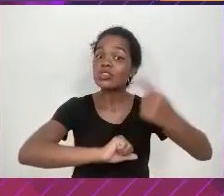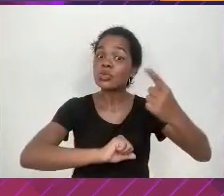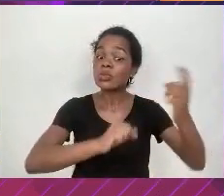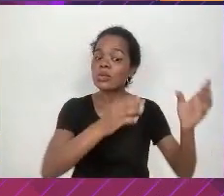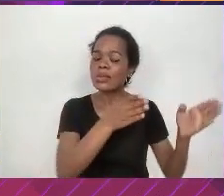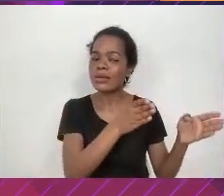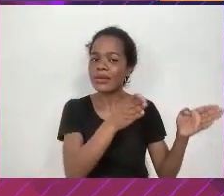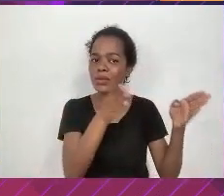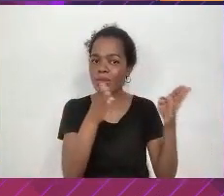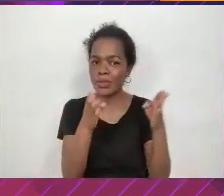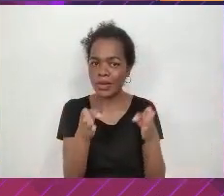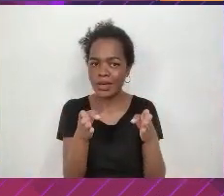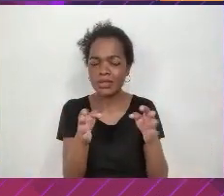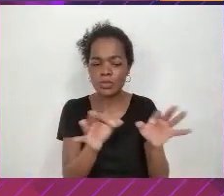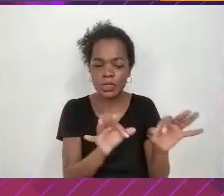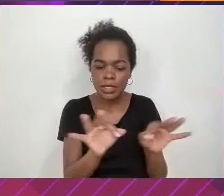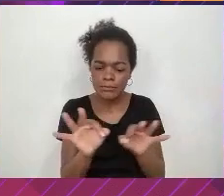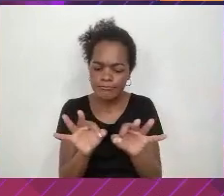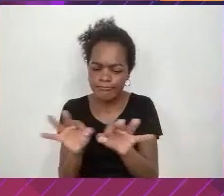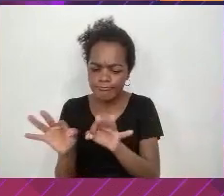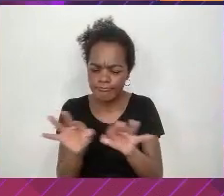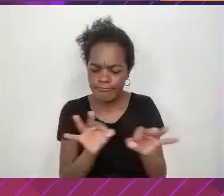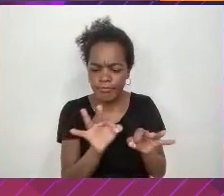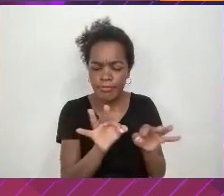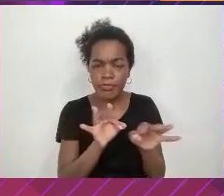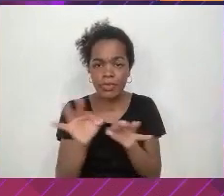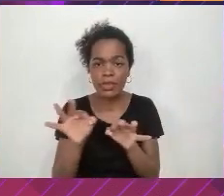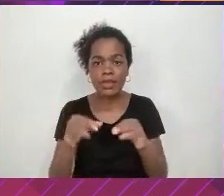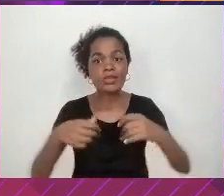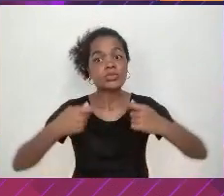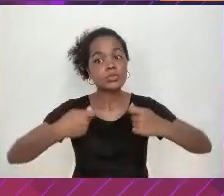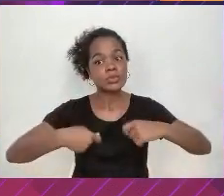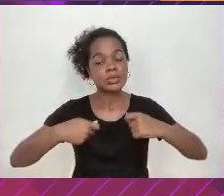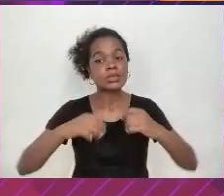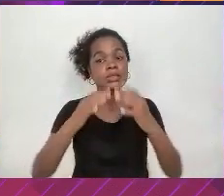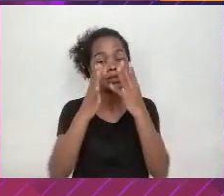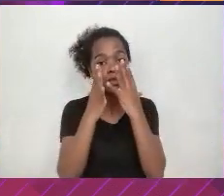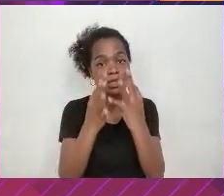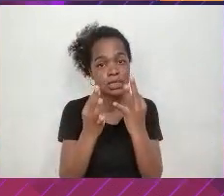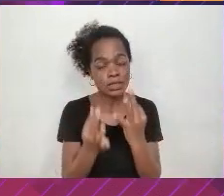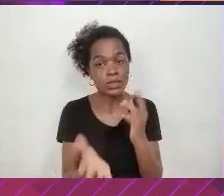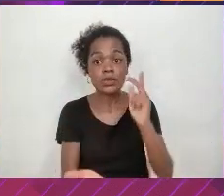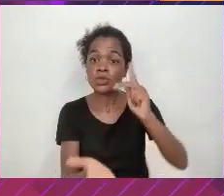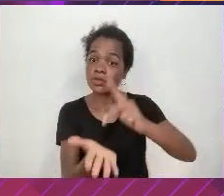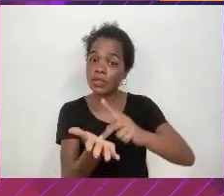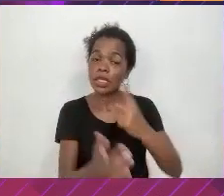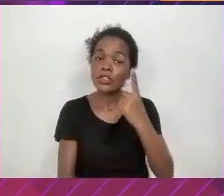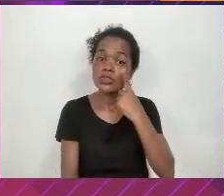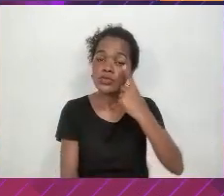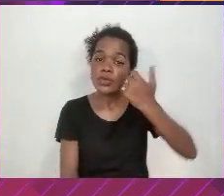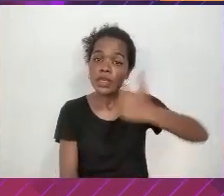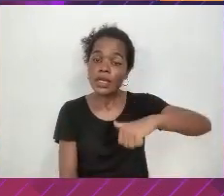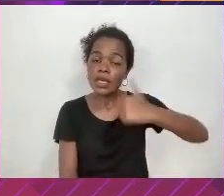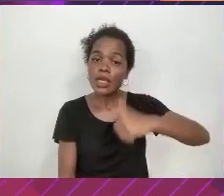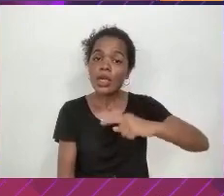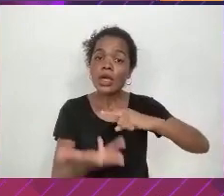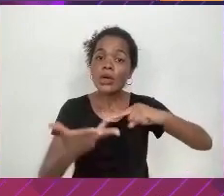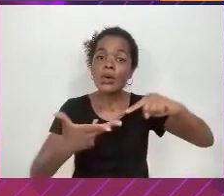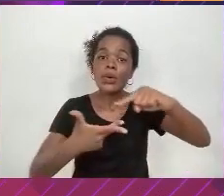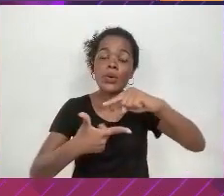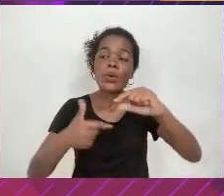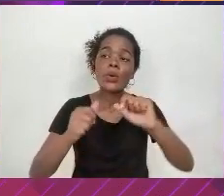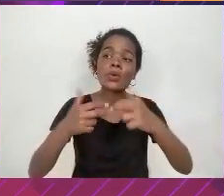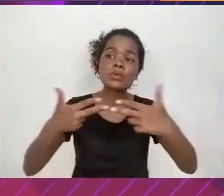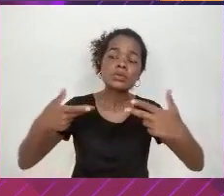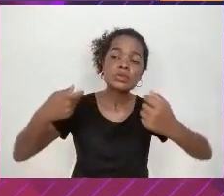até quando a gente está fazendo todo o planejamento, que é aí que a gente tem que realmente ver o que a gente precisa. Ela vai